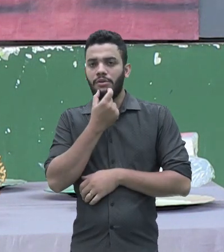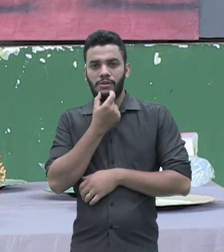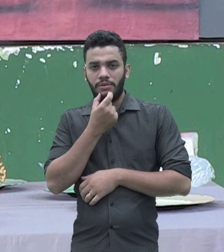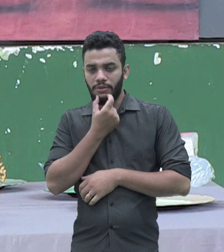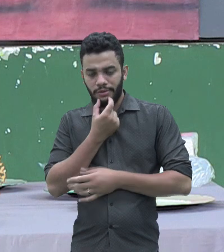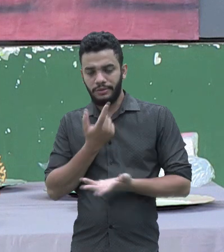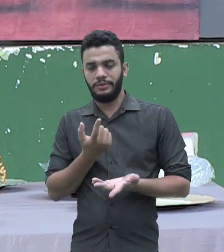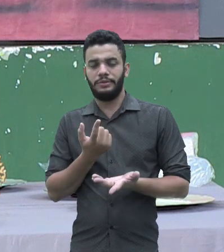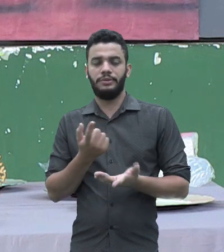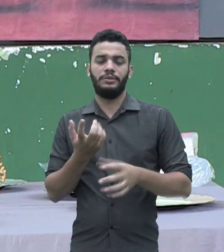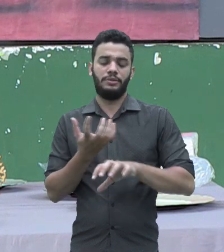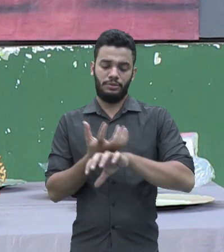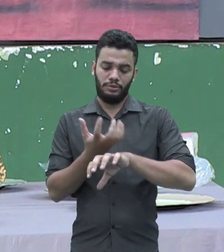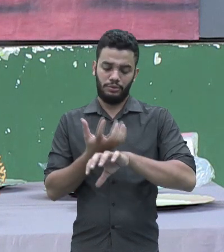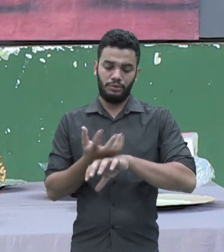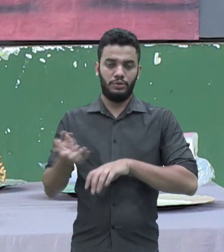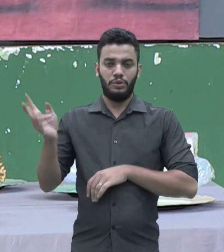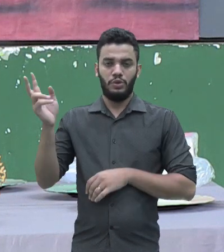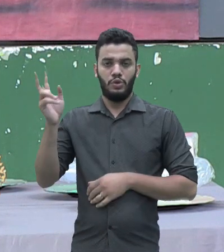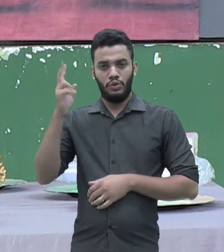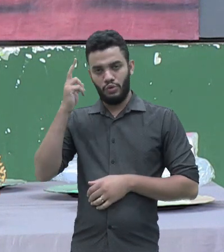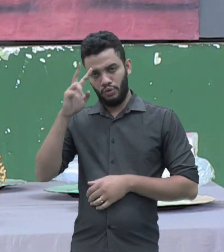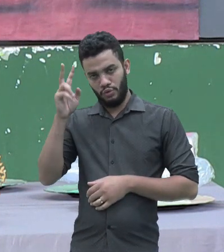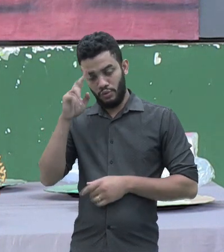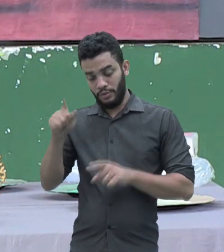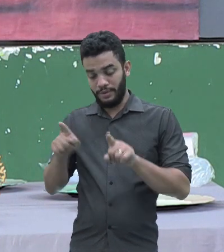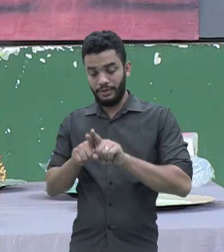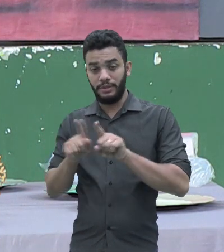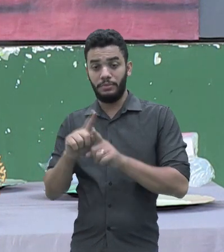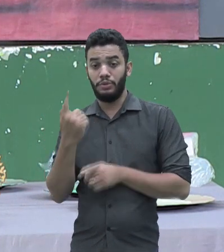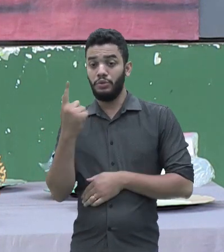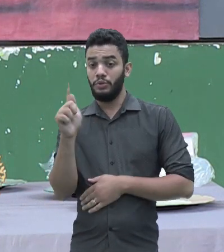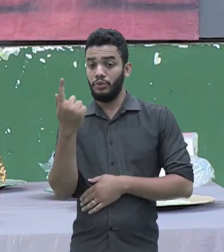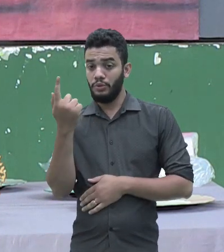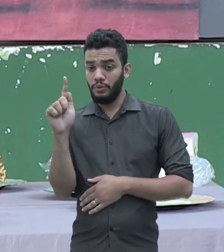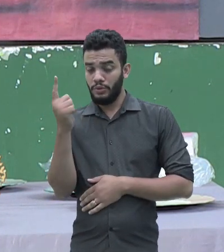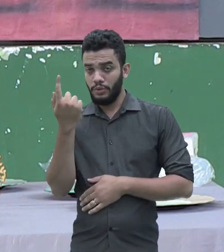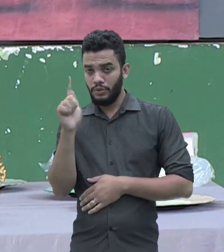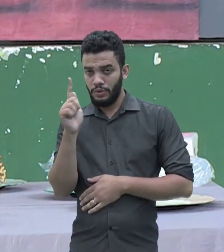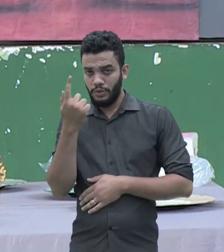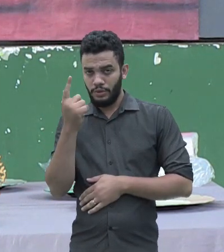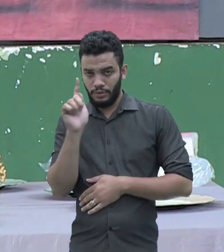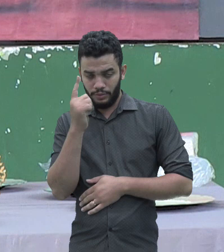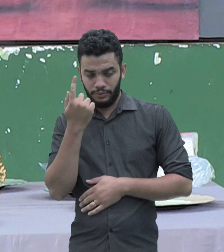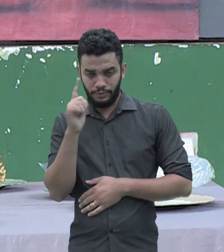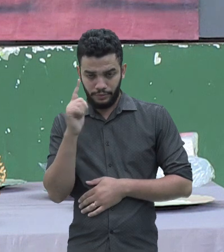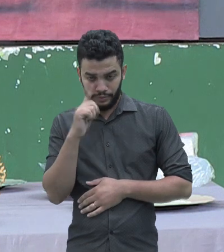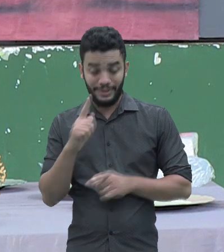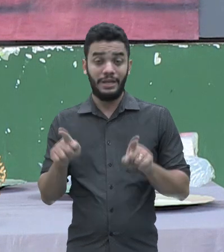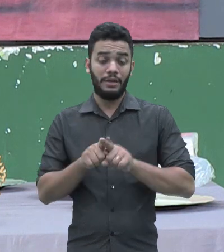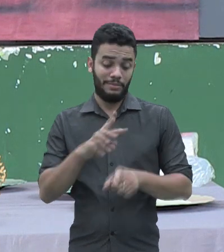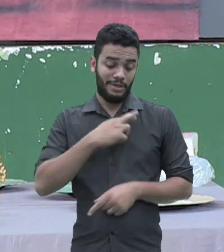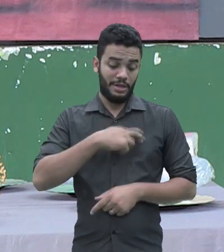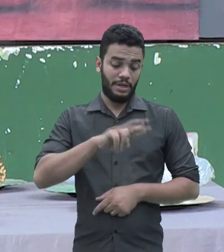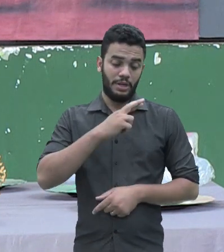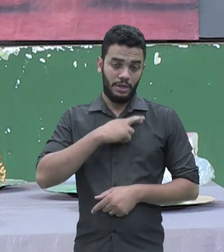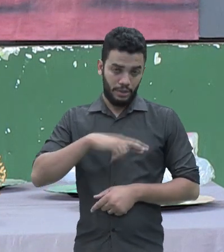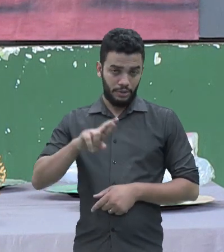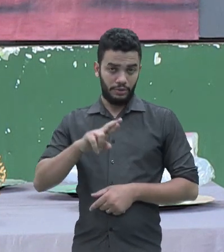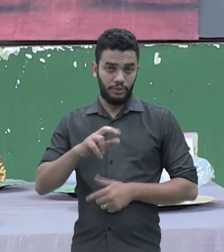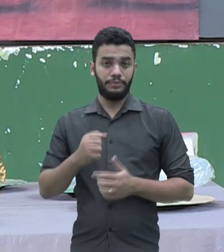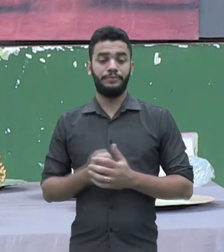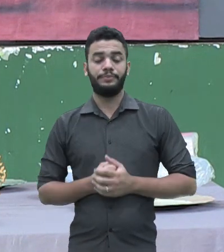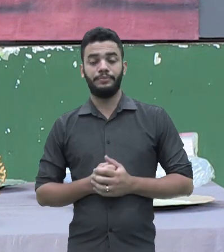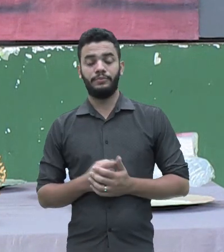religioso, história e geografia. Tá? Depois a professora Patrícia vai fazer também o momento dela, né? Nós temos aqui uma belíssima árvore, que é a árvore da